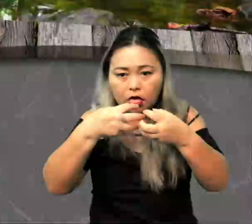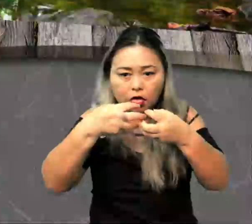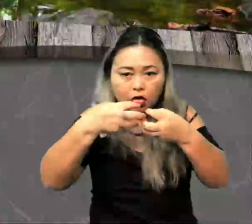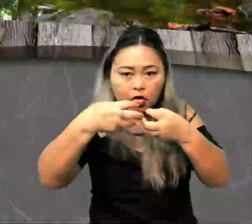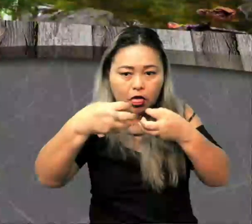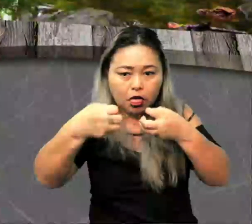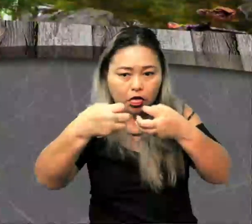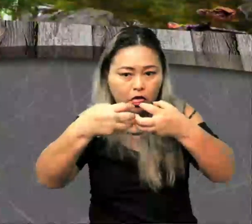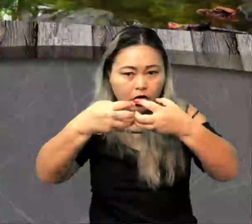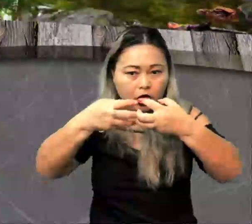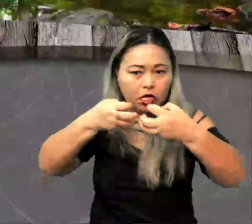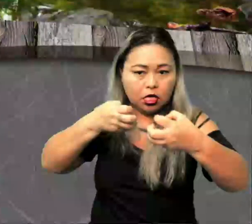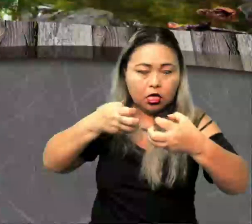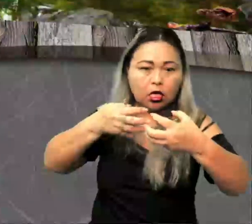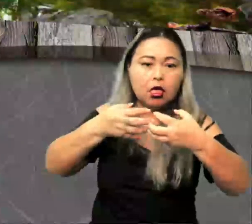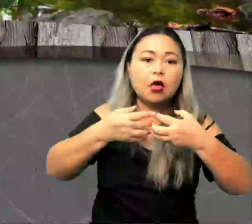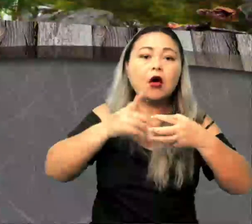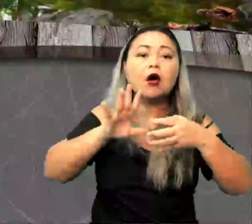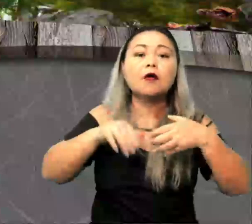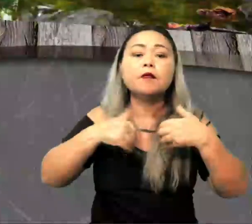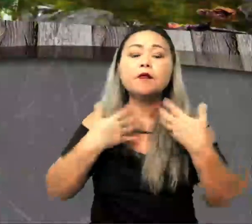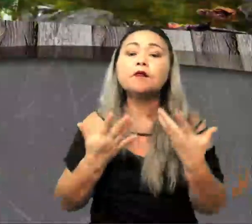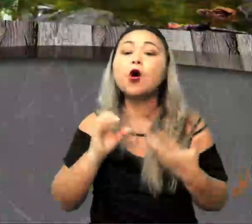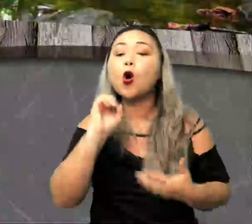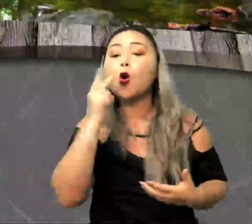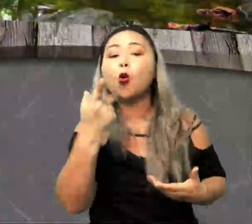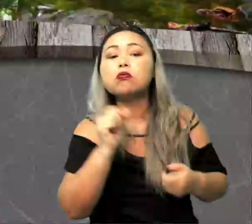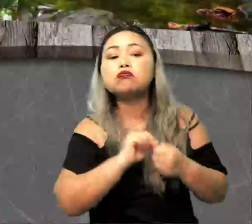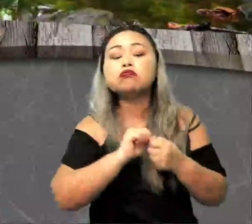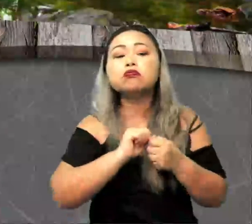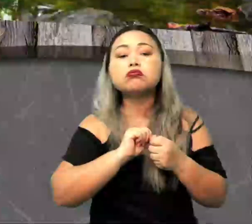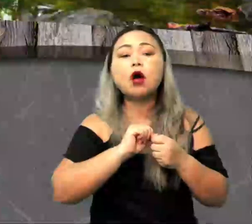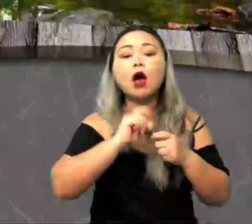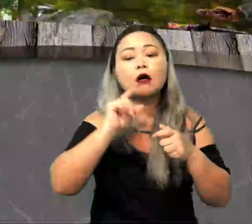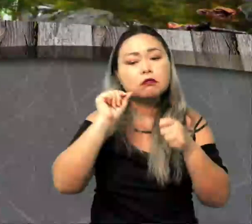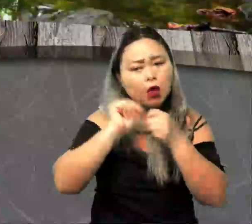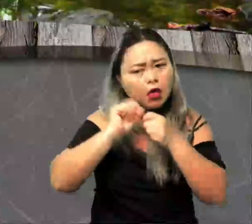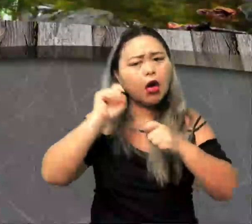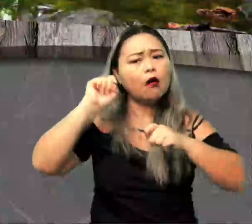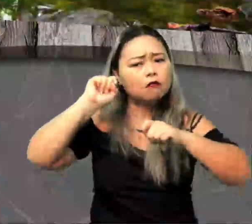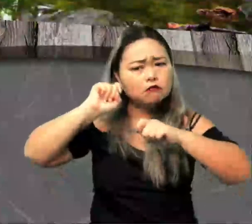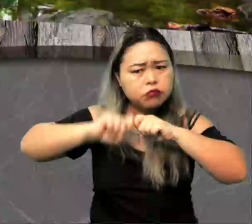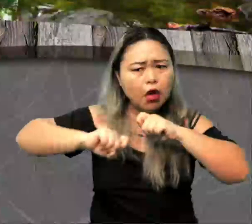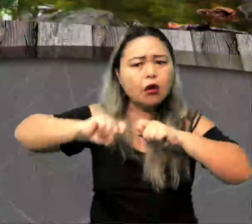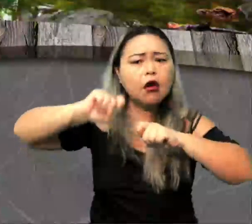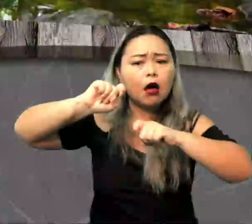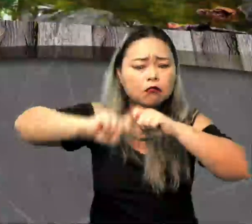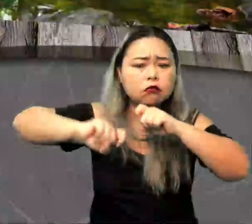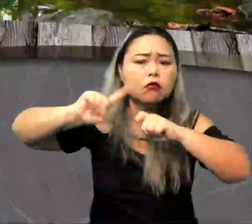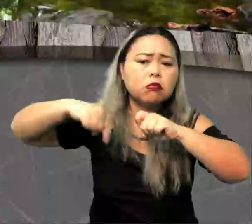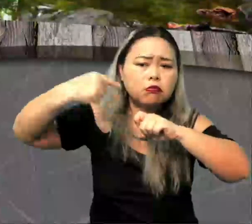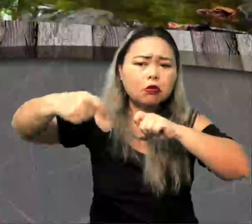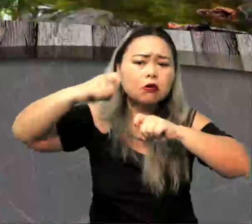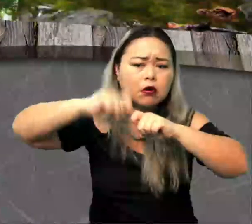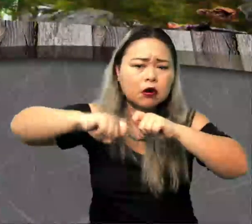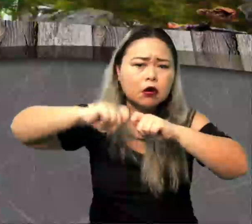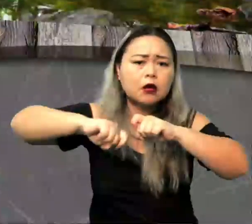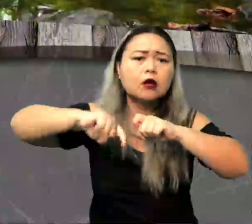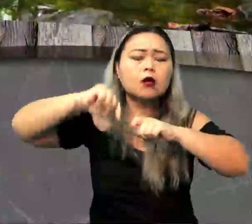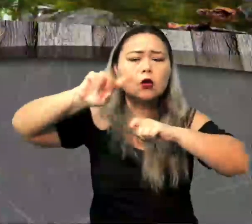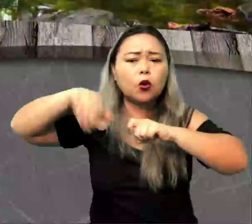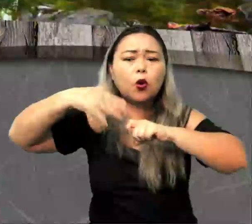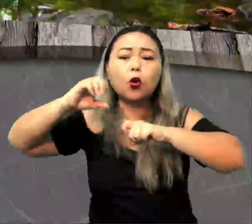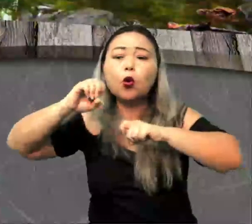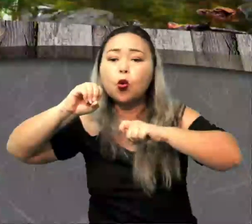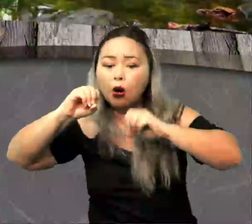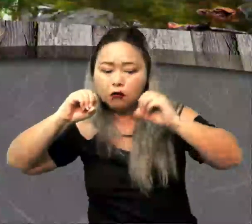ou bipartição, né? Tá? Ou seja por reprodução sexuada, onde você vai ter